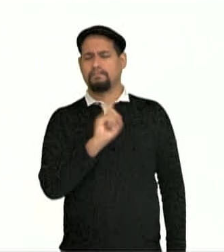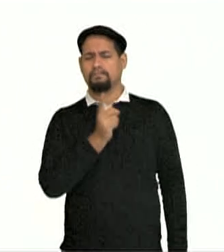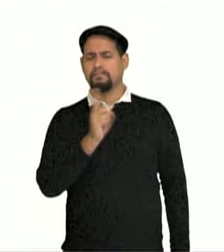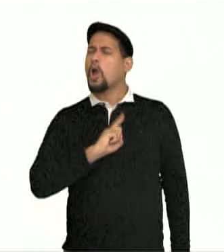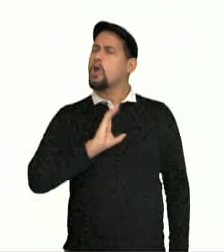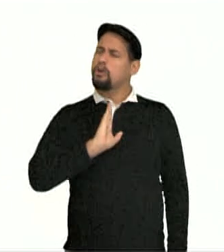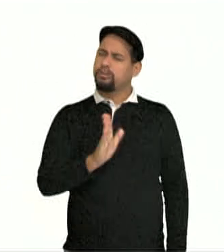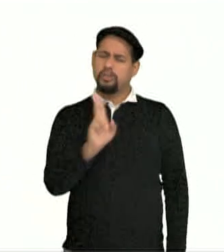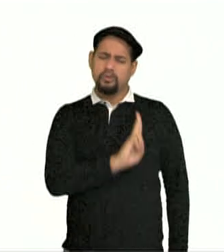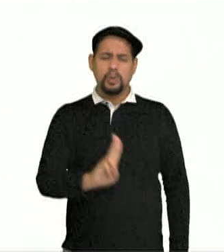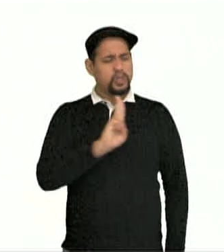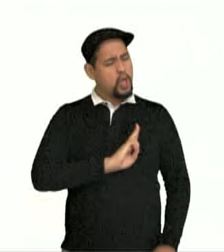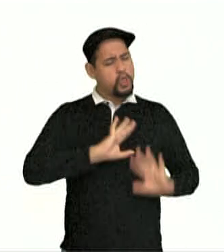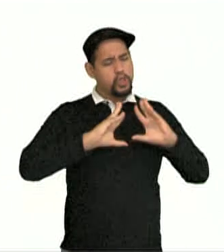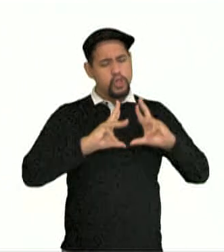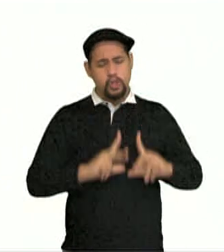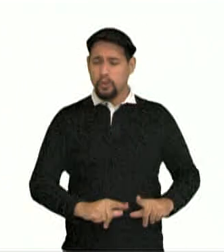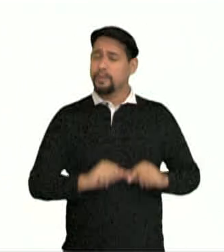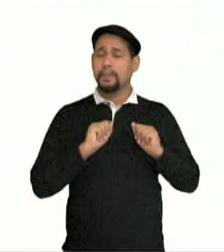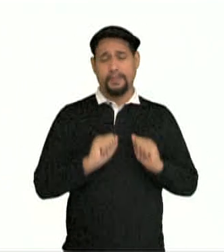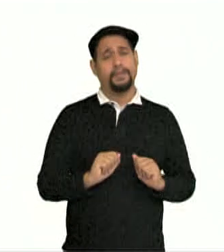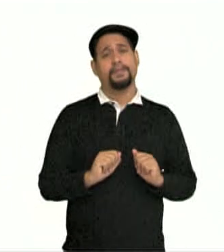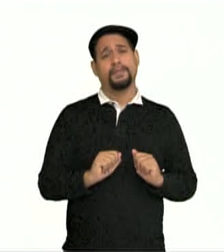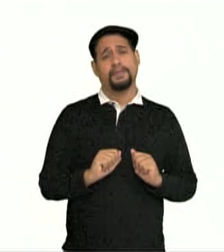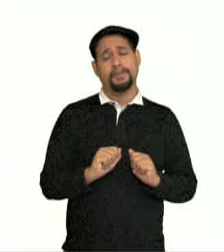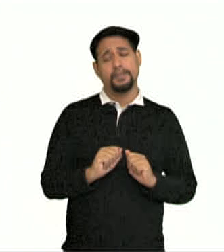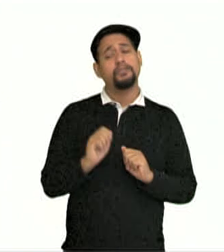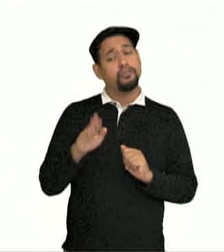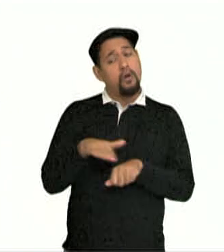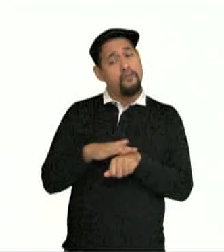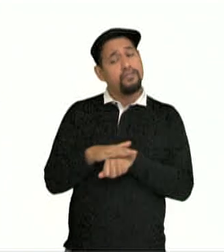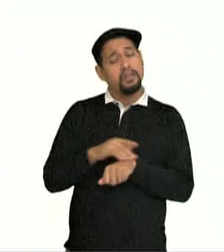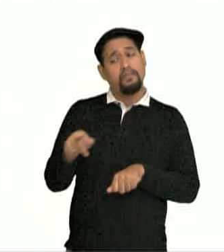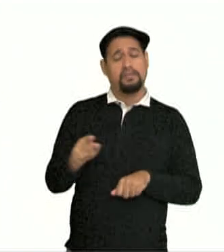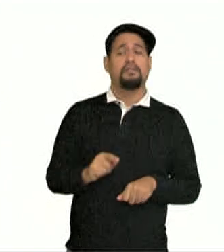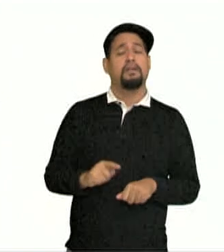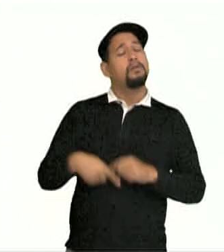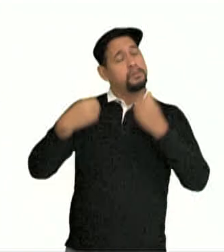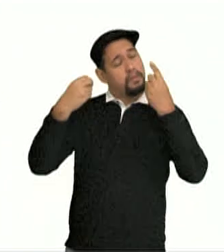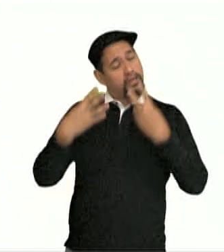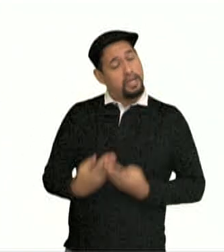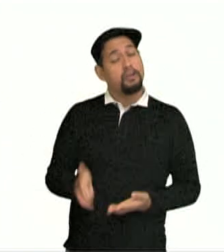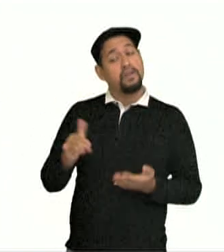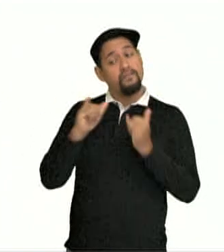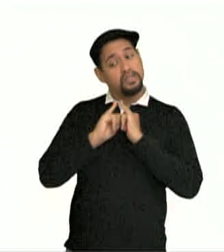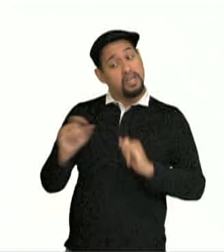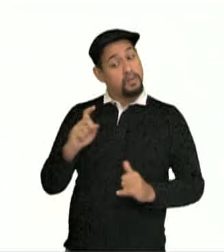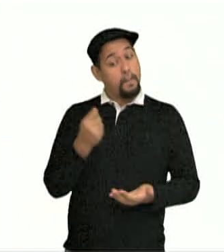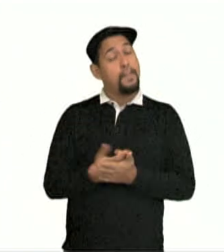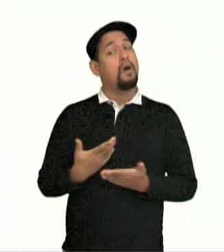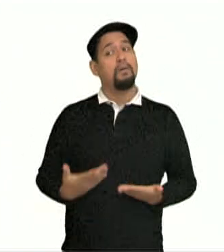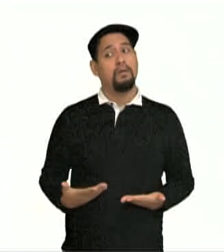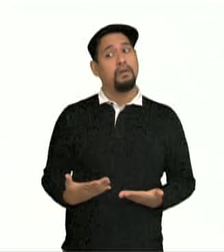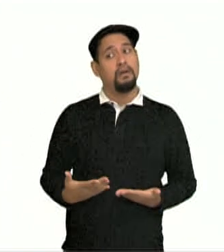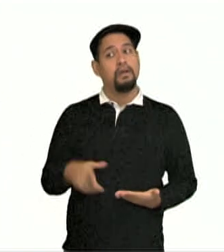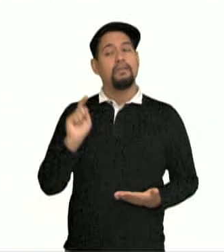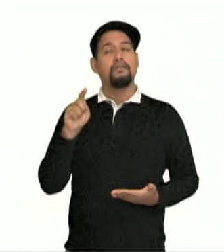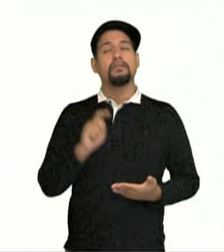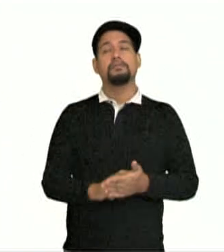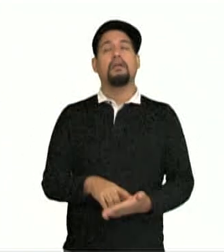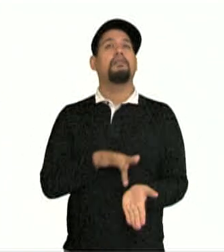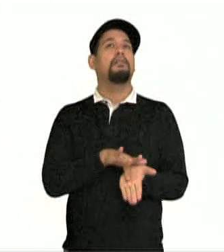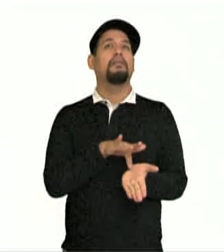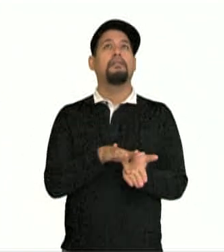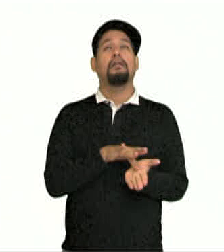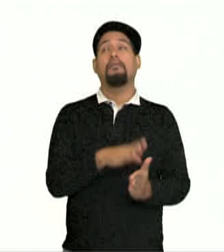usei todas as formas discretas que podia. Falei com você. Expliquei, avisei, nada. Você fazia de conta que não